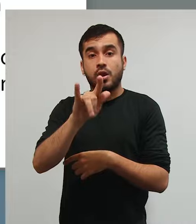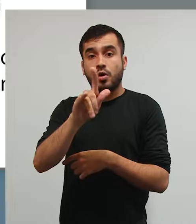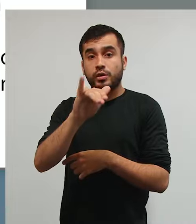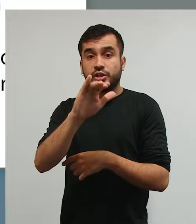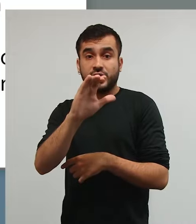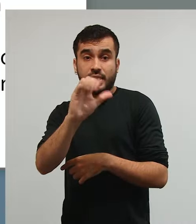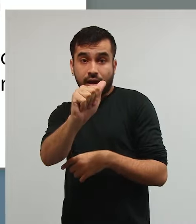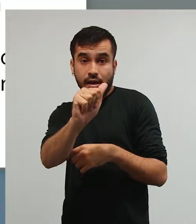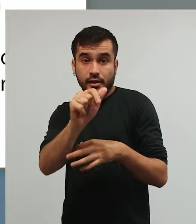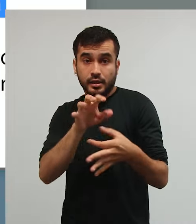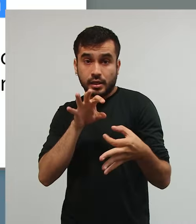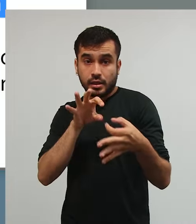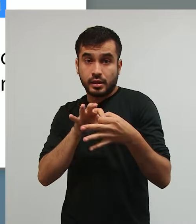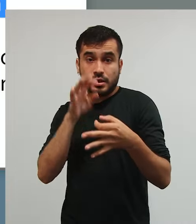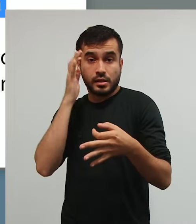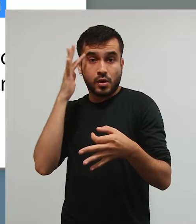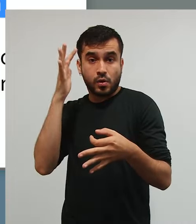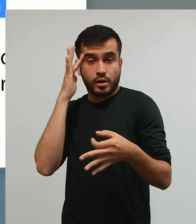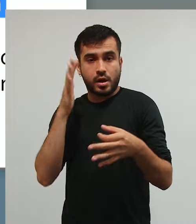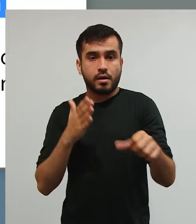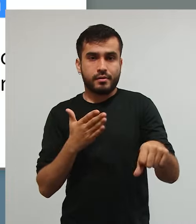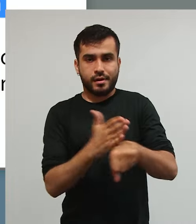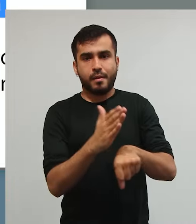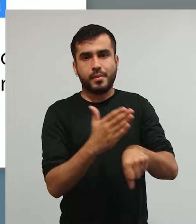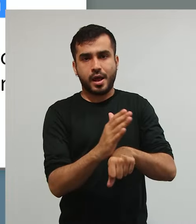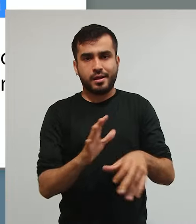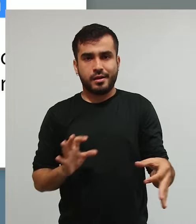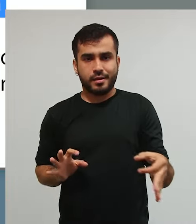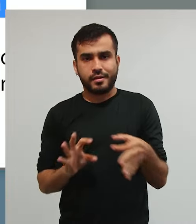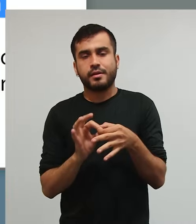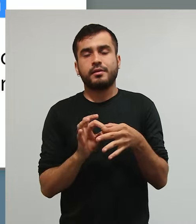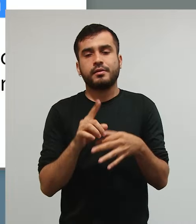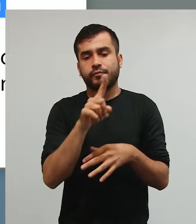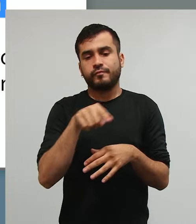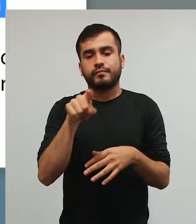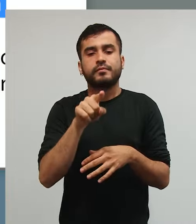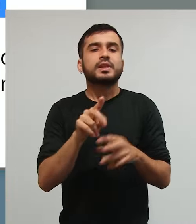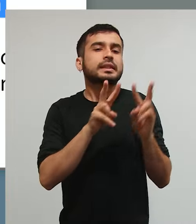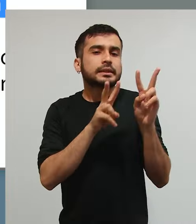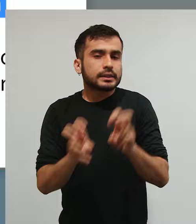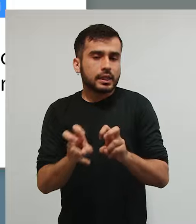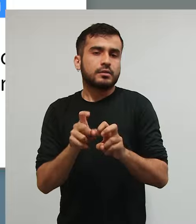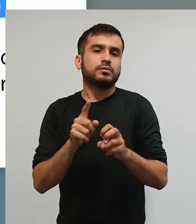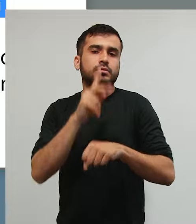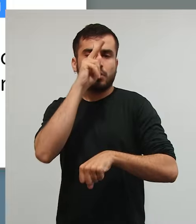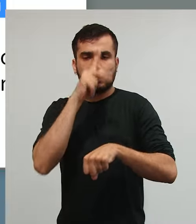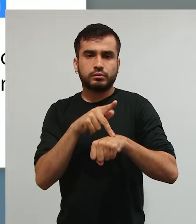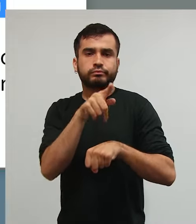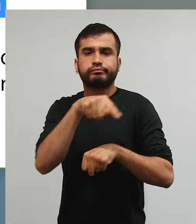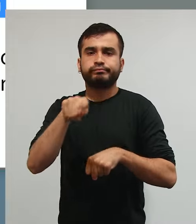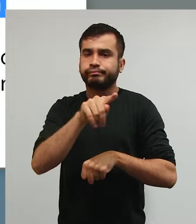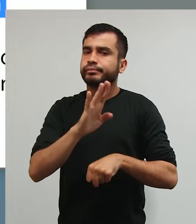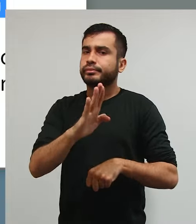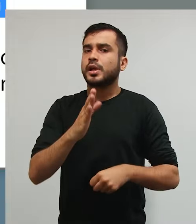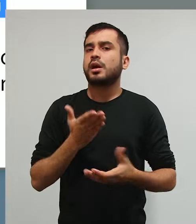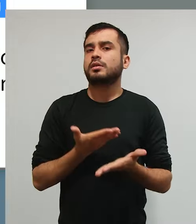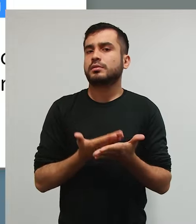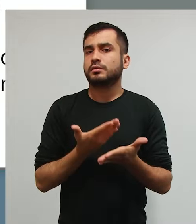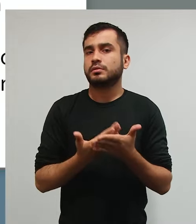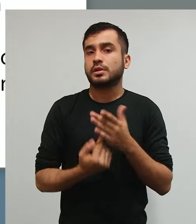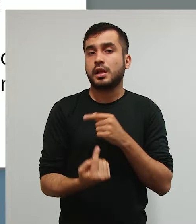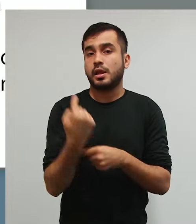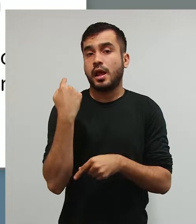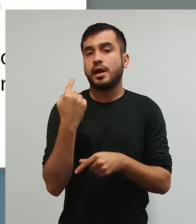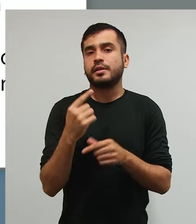reflexão ela tem que ter uma escrita dialógica entre teoria e prática. E aqui vocês vão